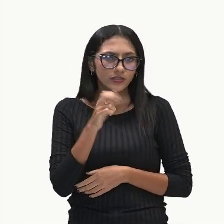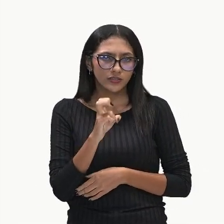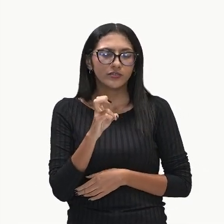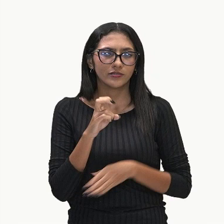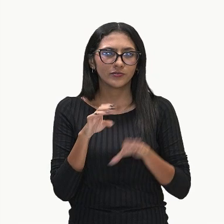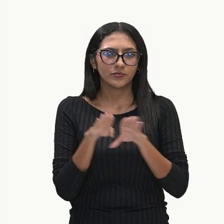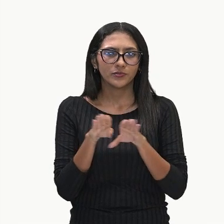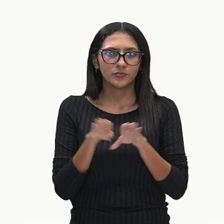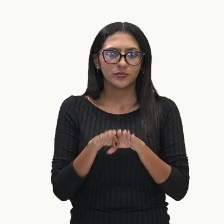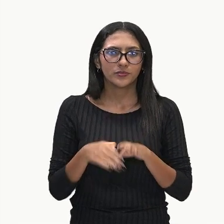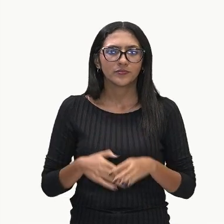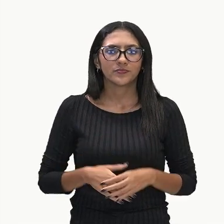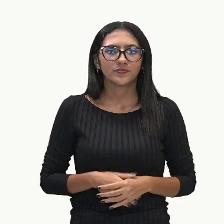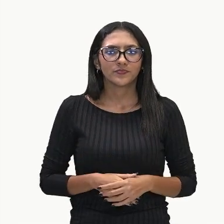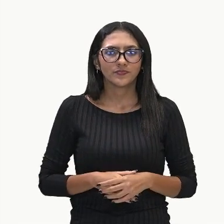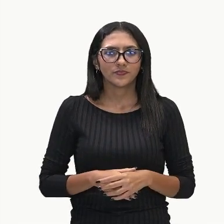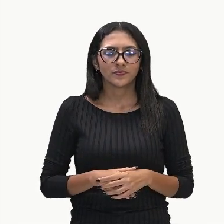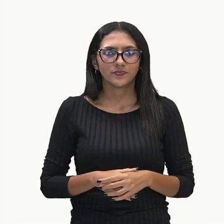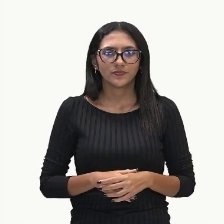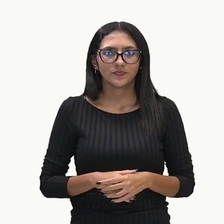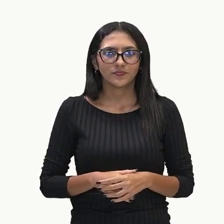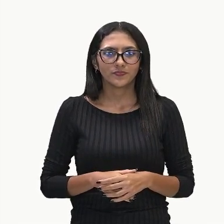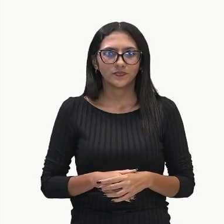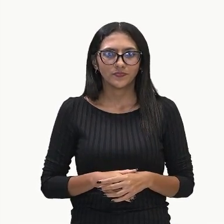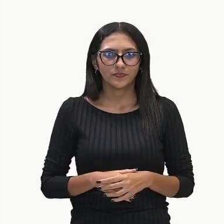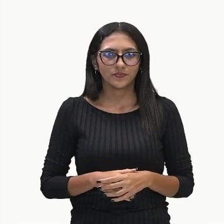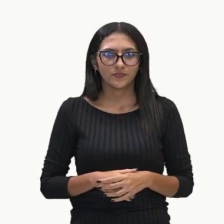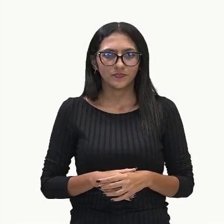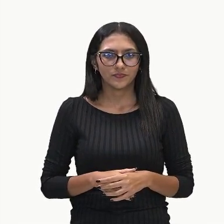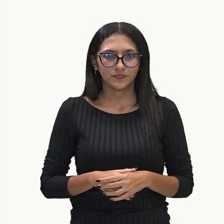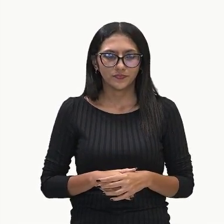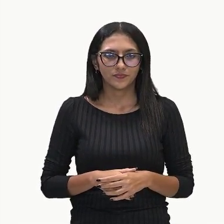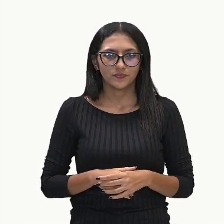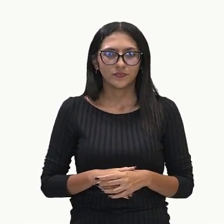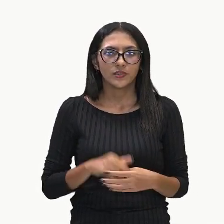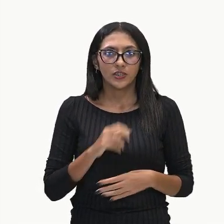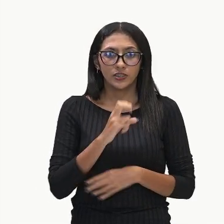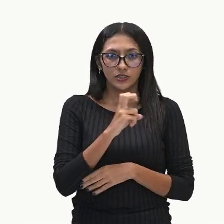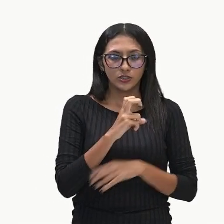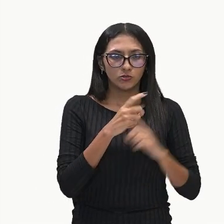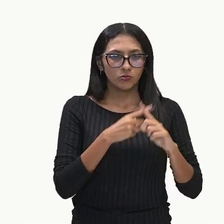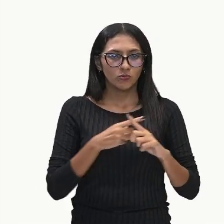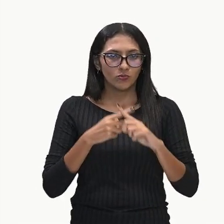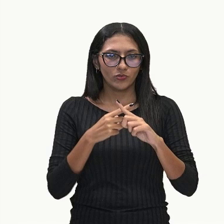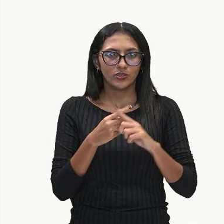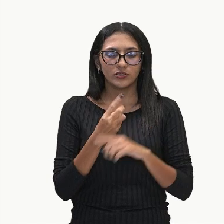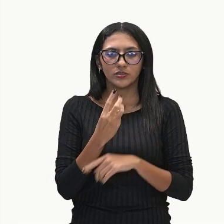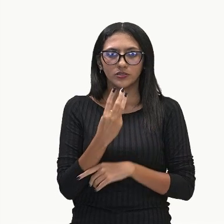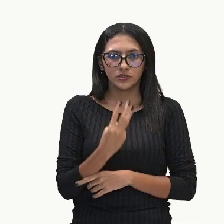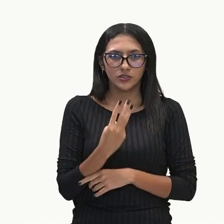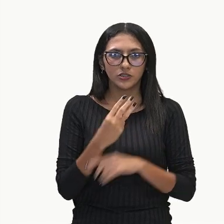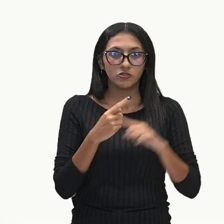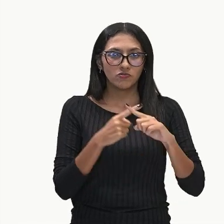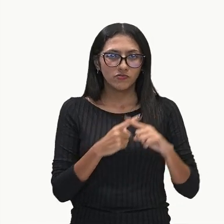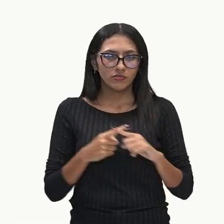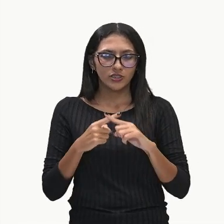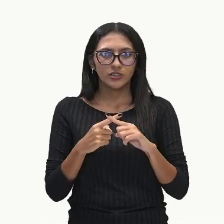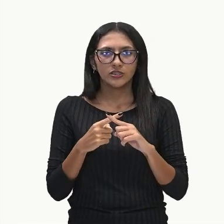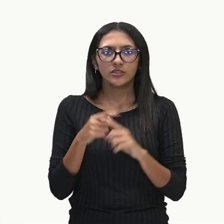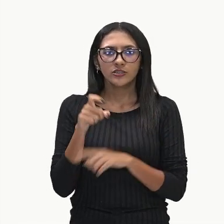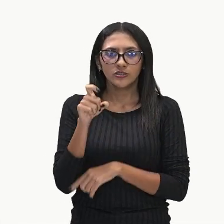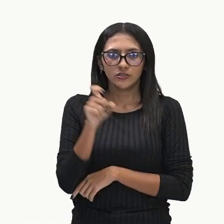Ok? Então, ajeitando aqui, o 15 é 5 vezes 3 multiplicado pelo